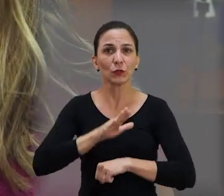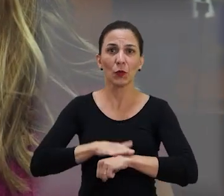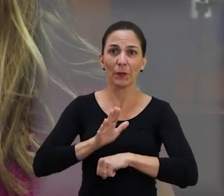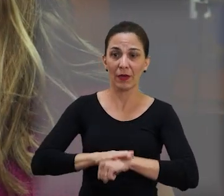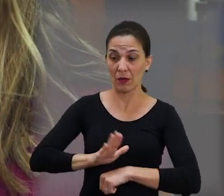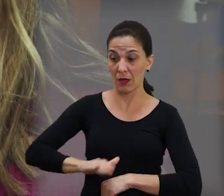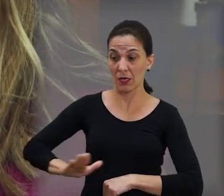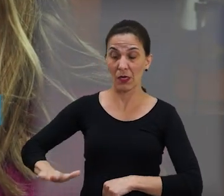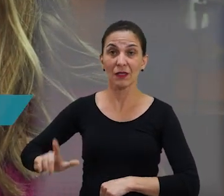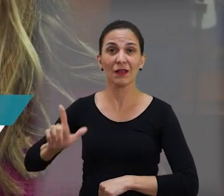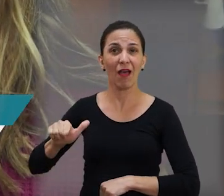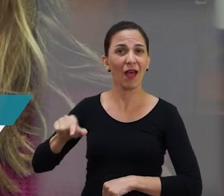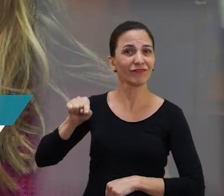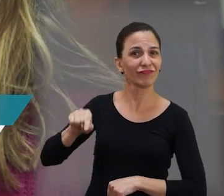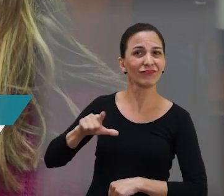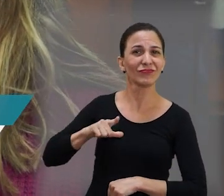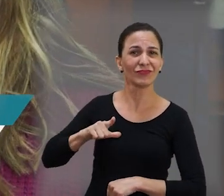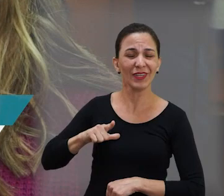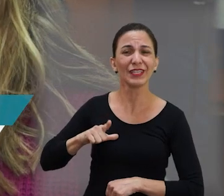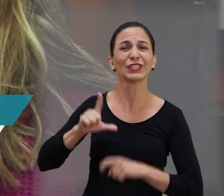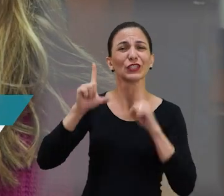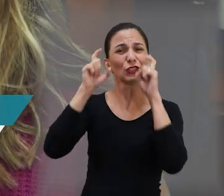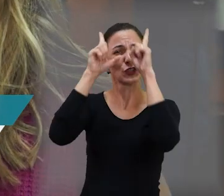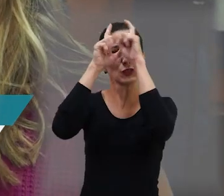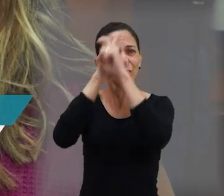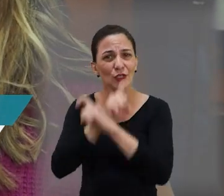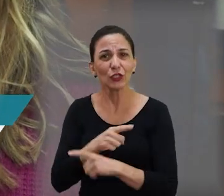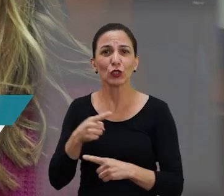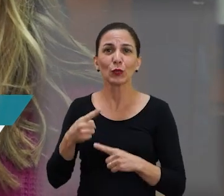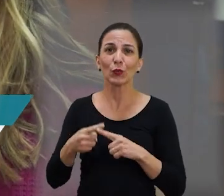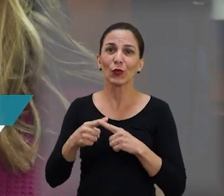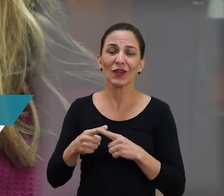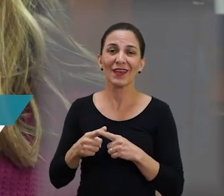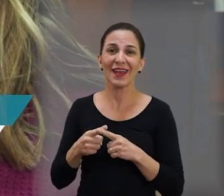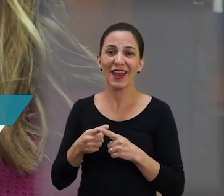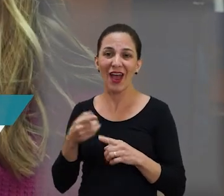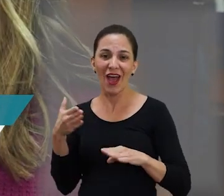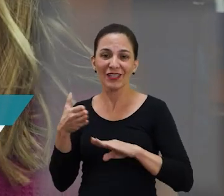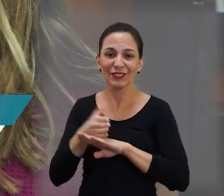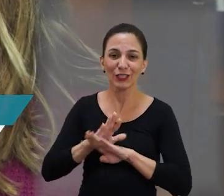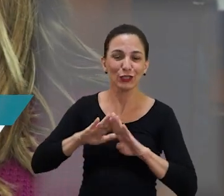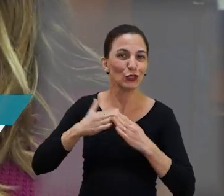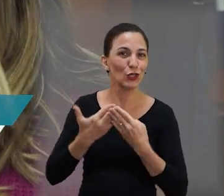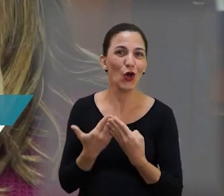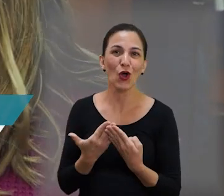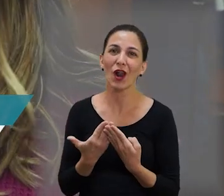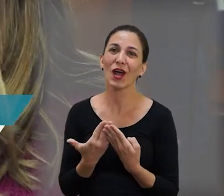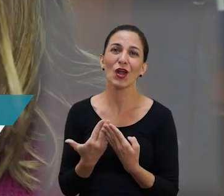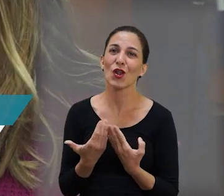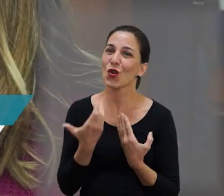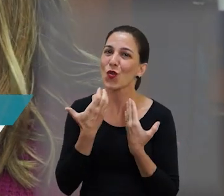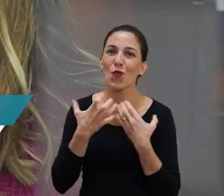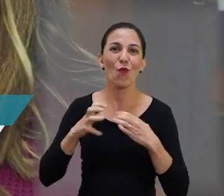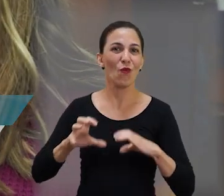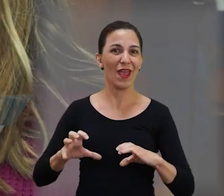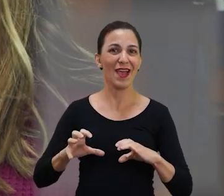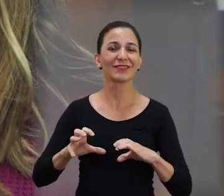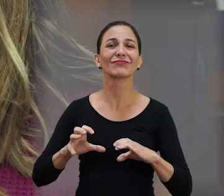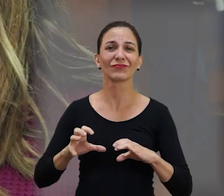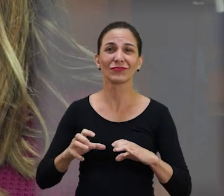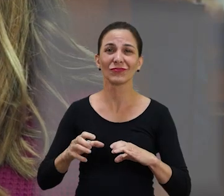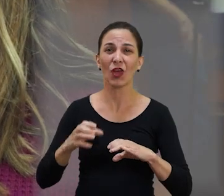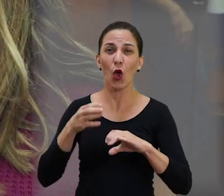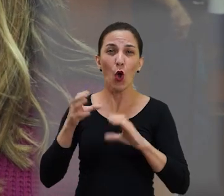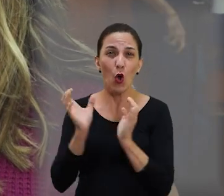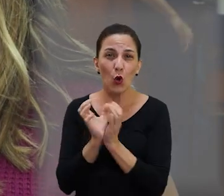especialmente para as crianças eles são os que mais estão dando trabalho principalmente porque eles não querem mais ir para escola estão